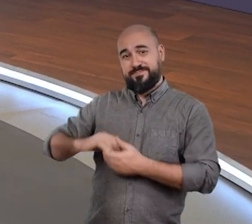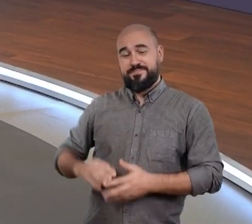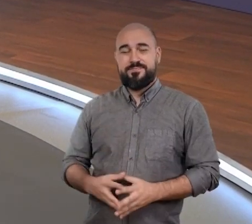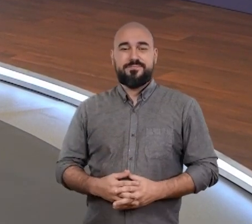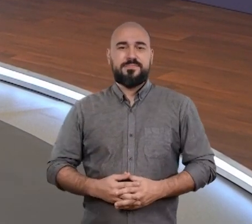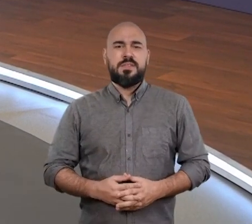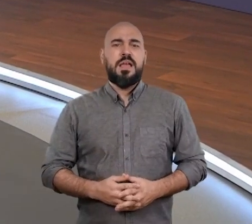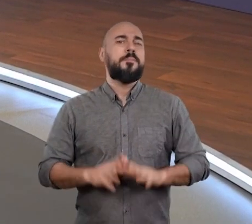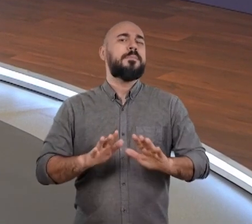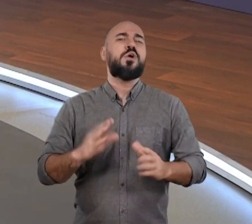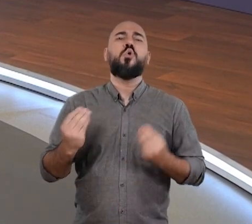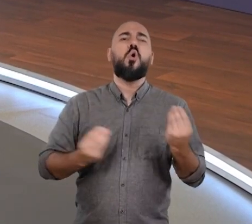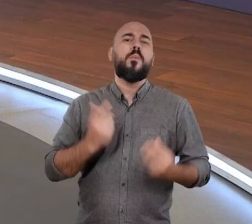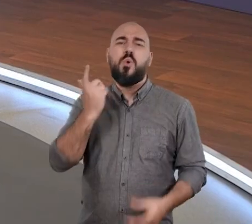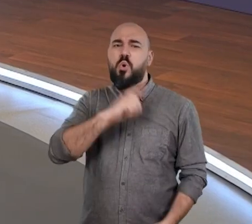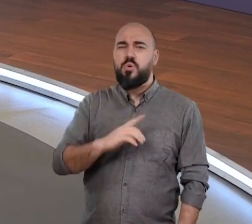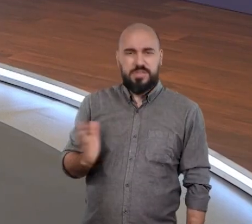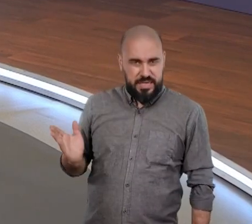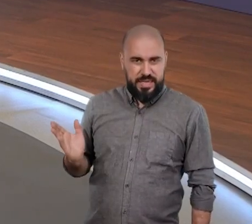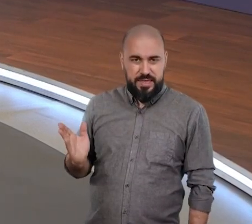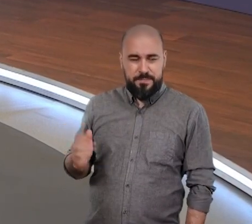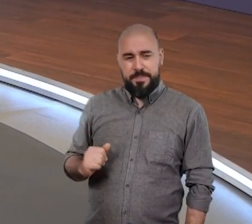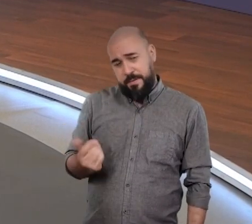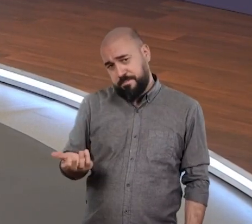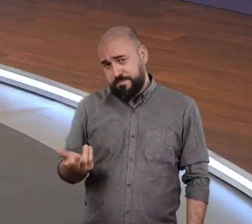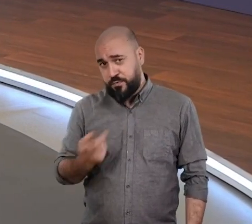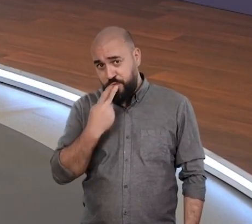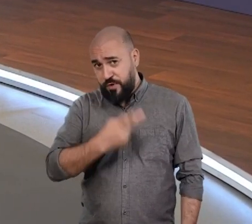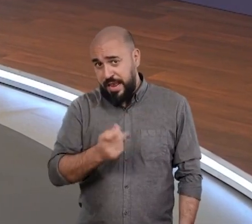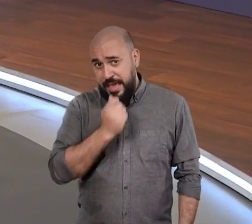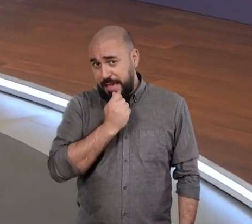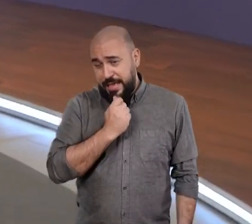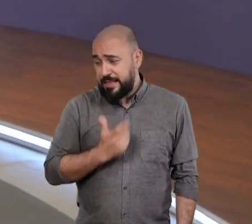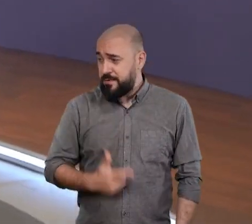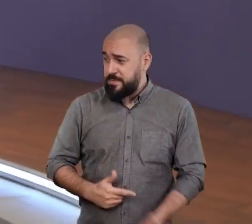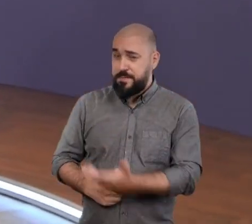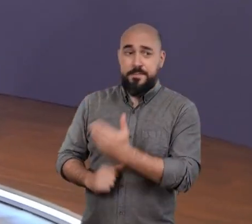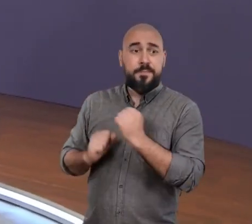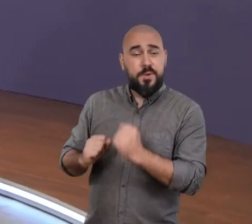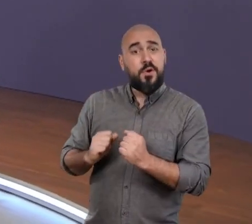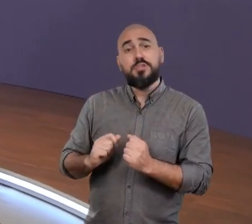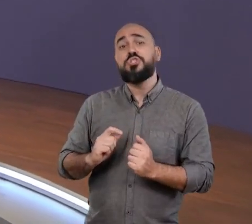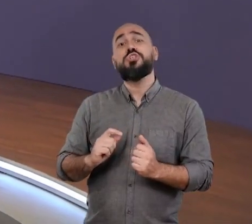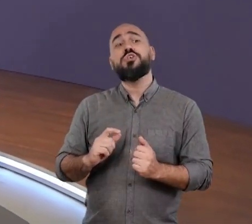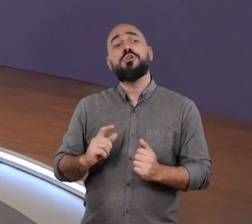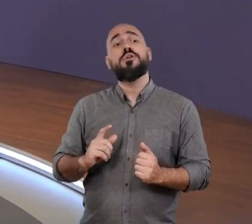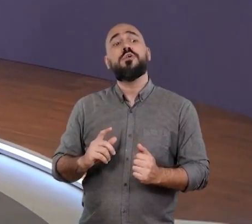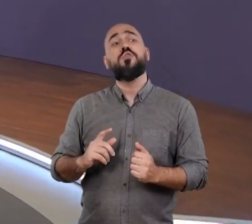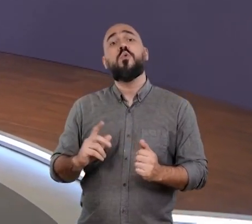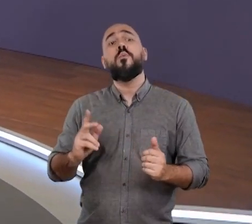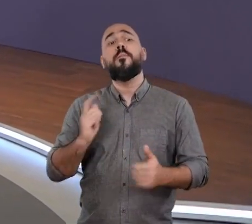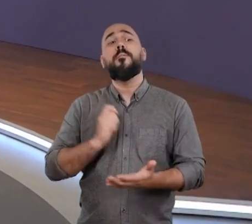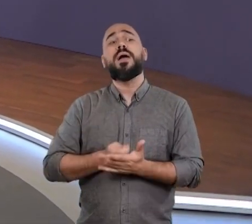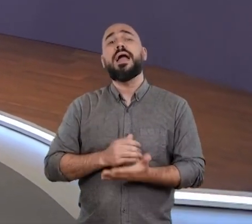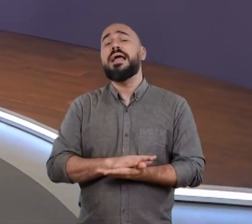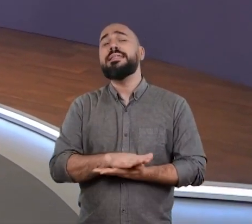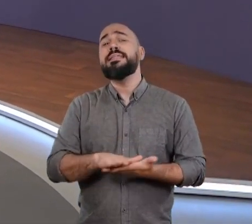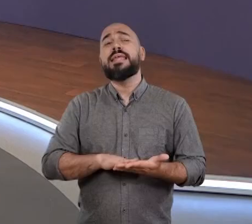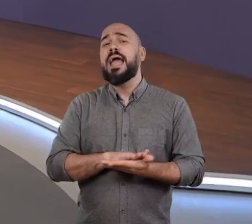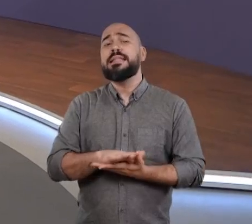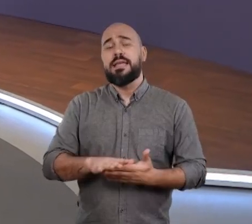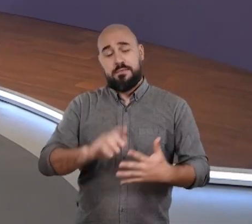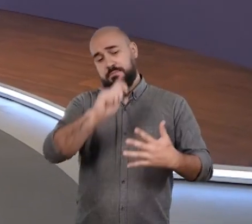da nossa escola bíblica. Você vai receber esse material, como eu já falei, sem ter que pagar nada, porque na escola bíblica os alunos não